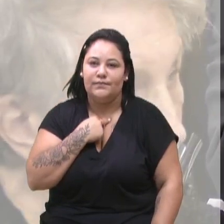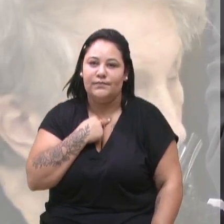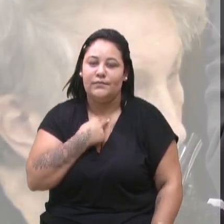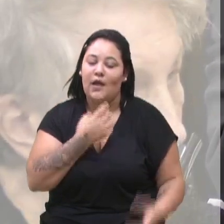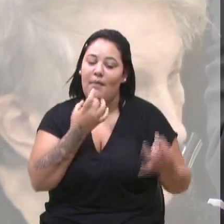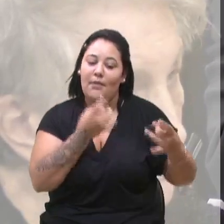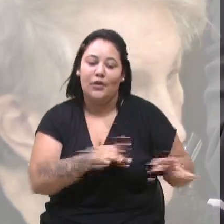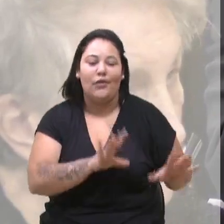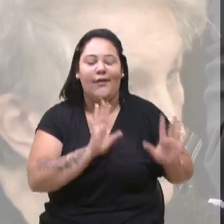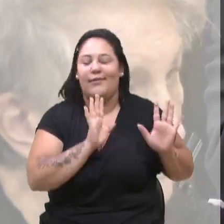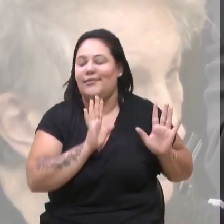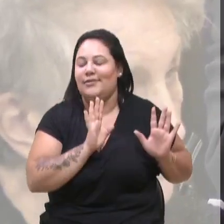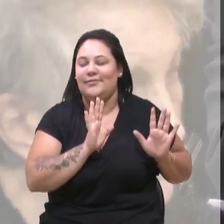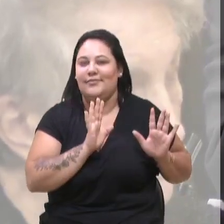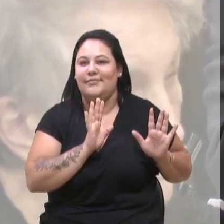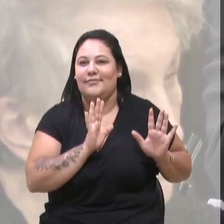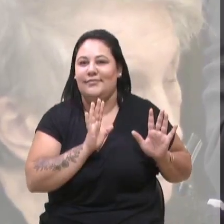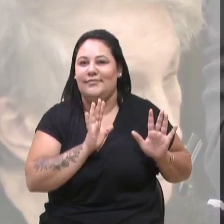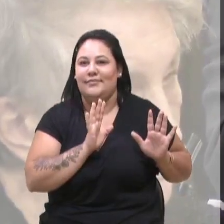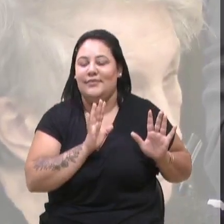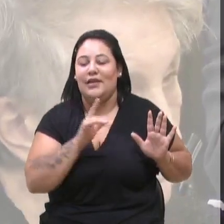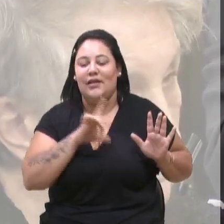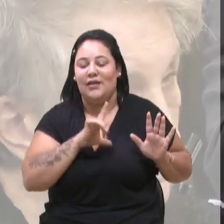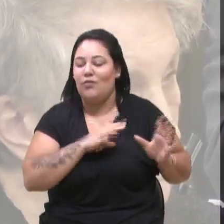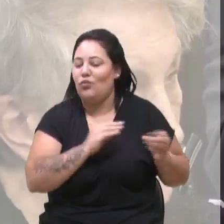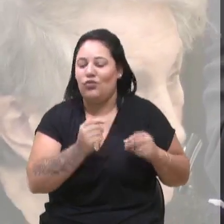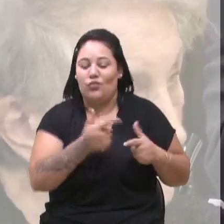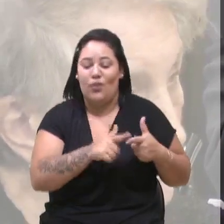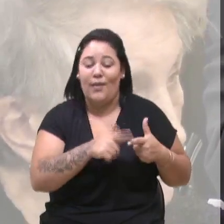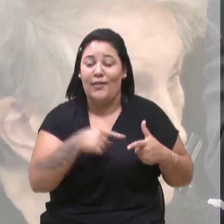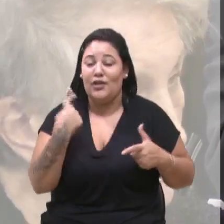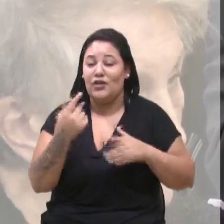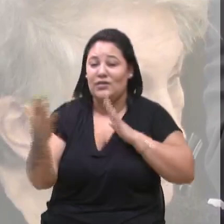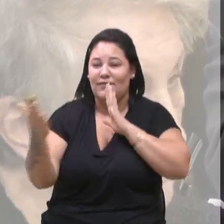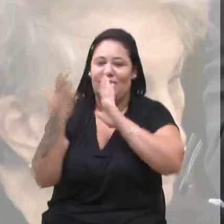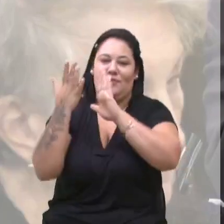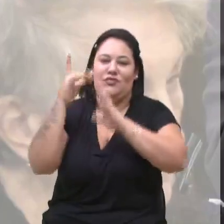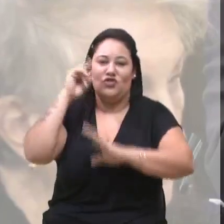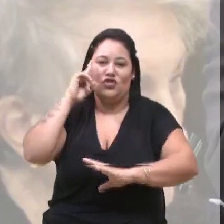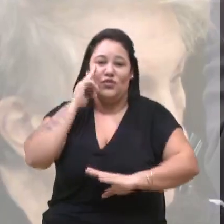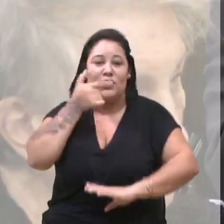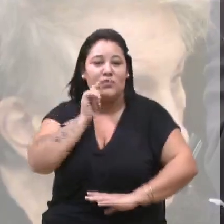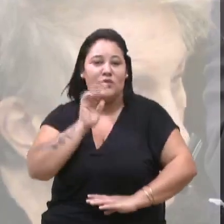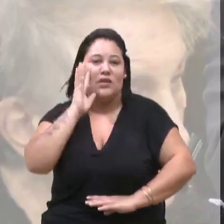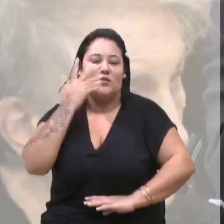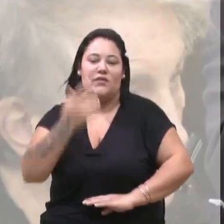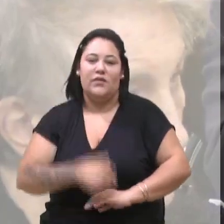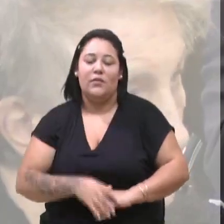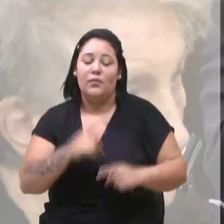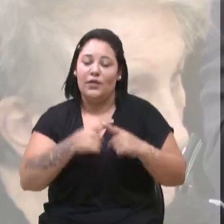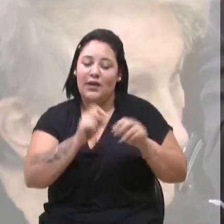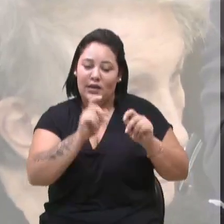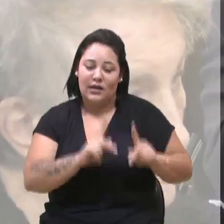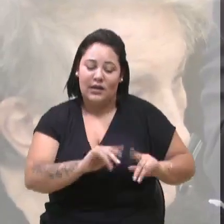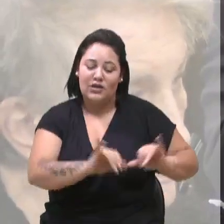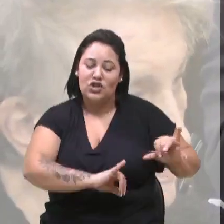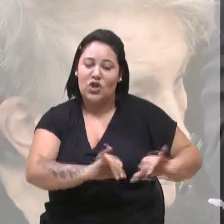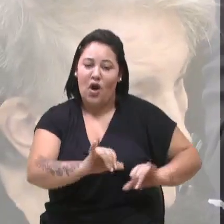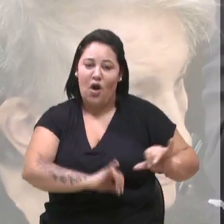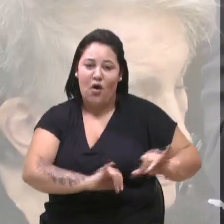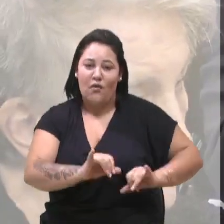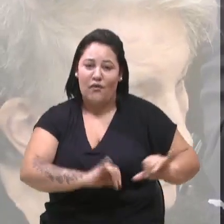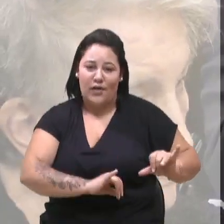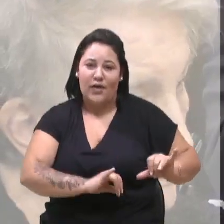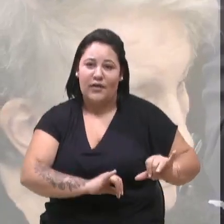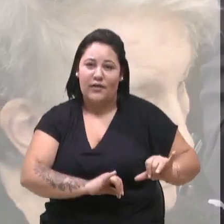de problemas adversas que a gente tem enfrentado no dia a dia para poder solucionar. Porque quem sofre, no fundo, na